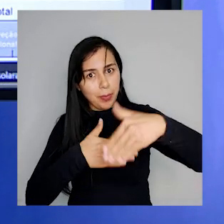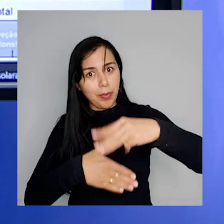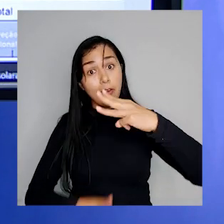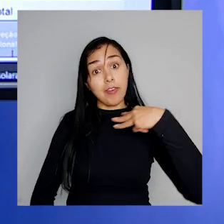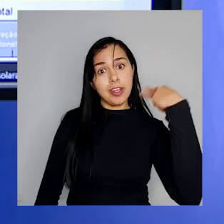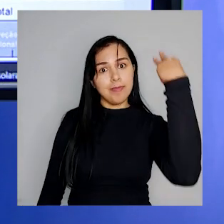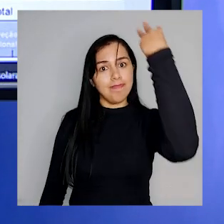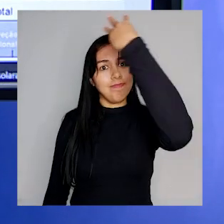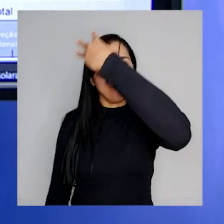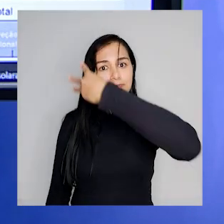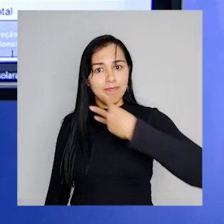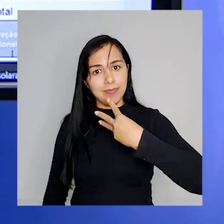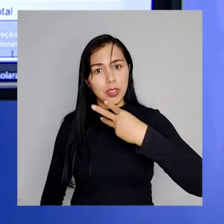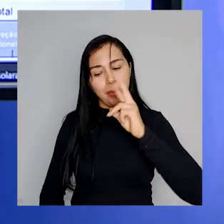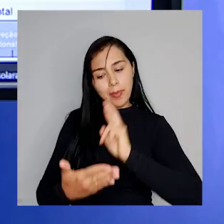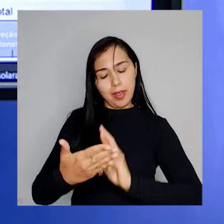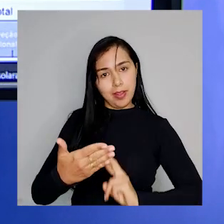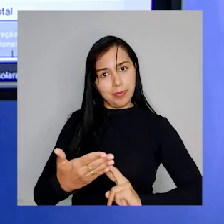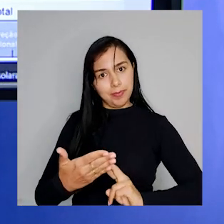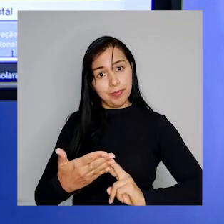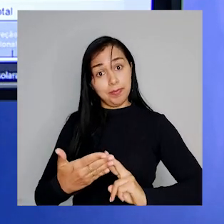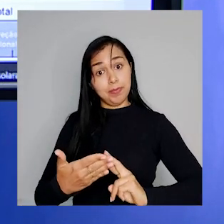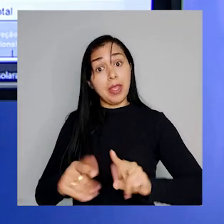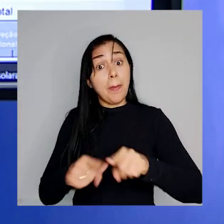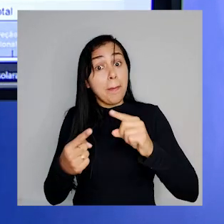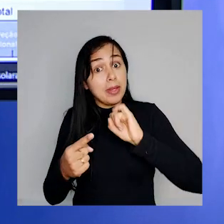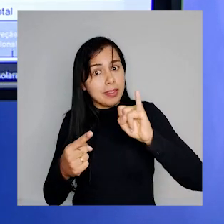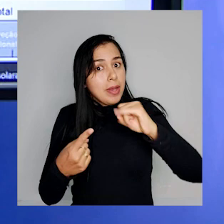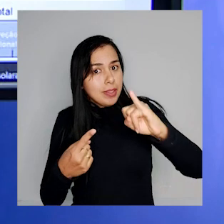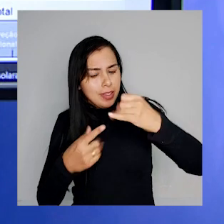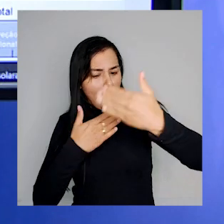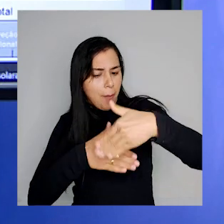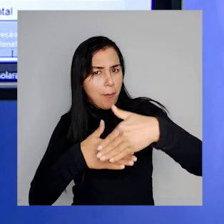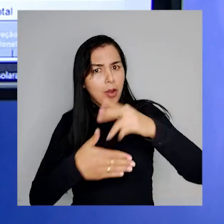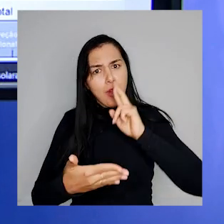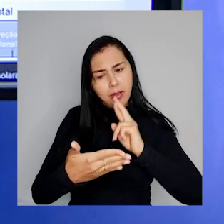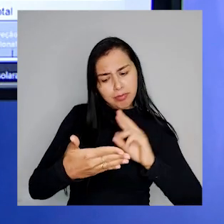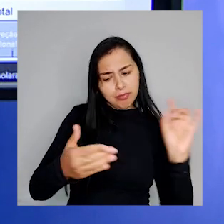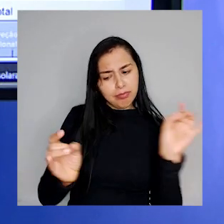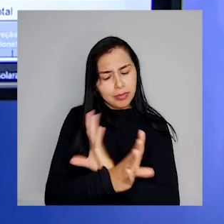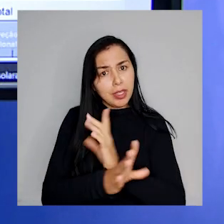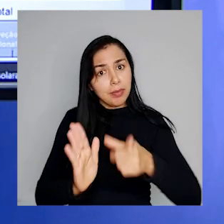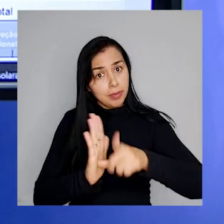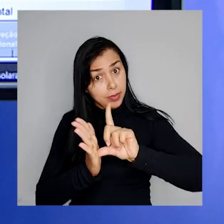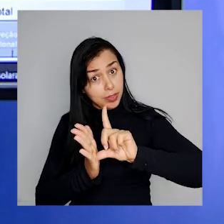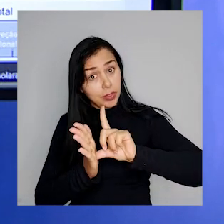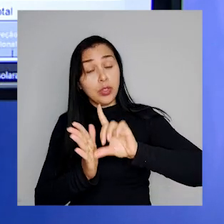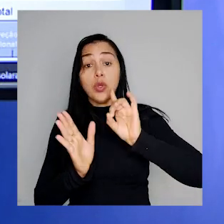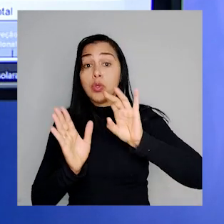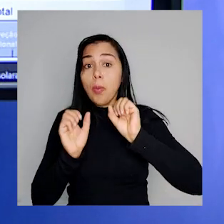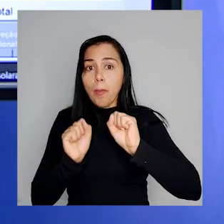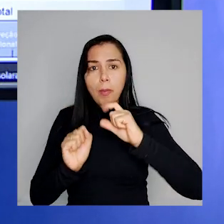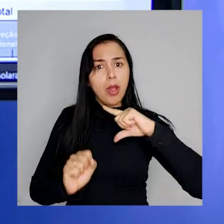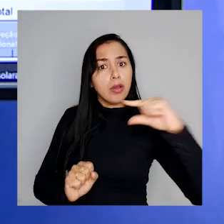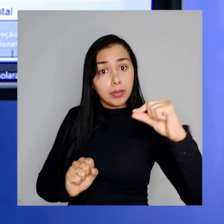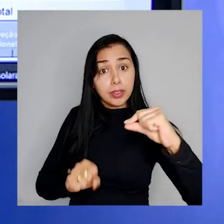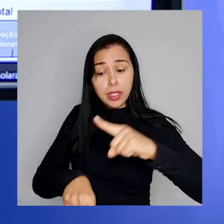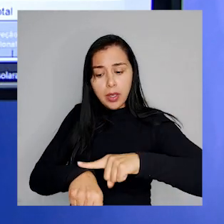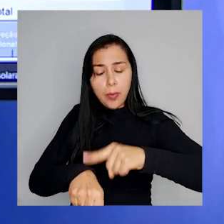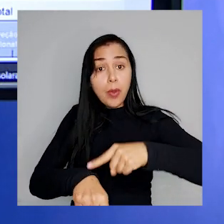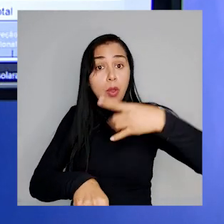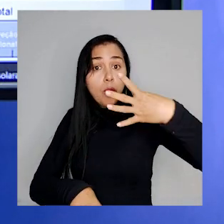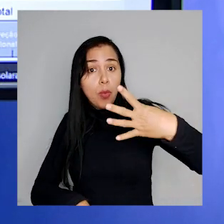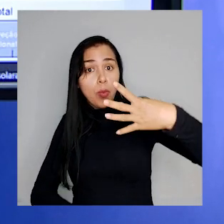horas. Você só poderá deixar a sala da prova 45 minutos após o início da prova. Ao terminar a prova, entregue